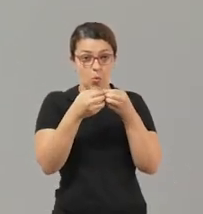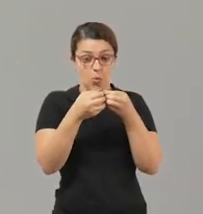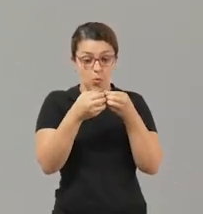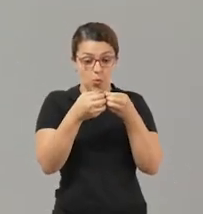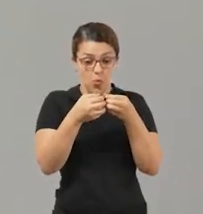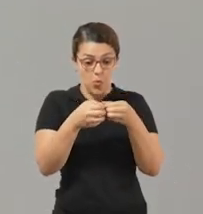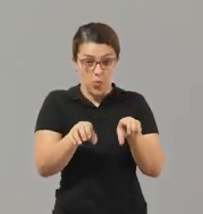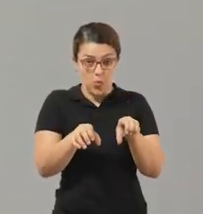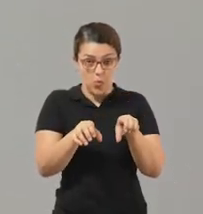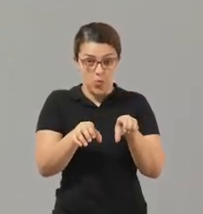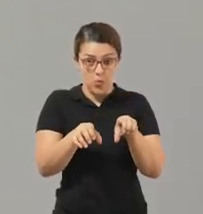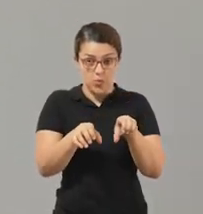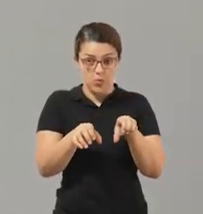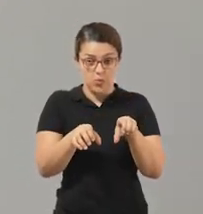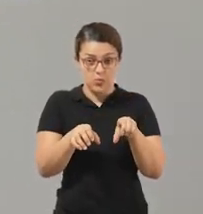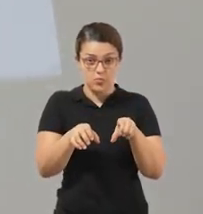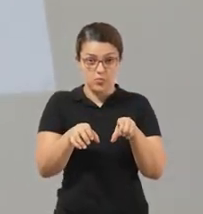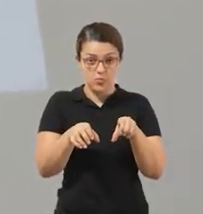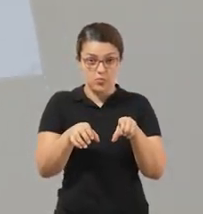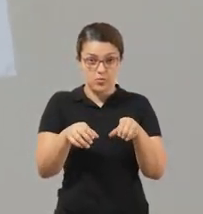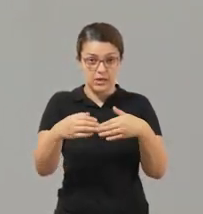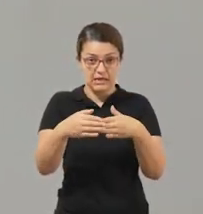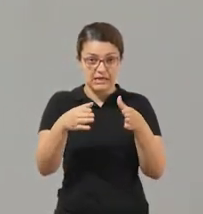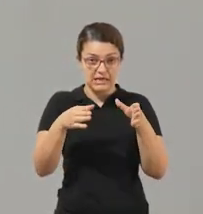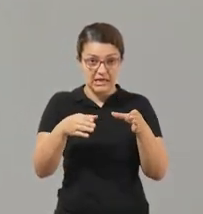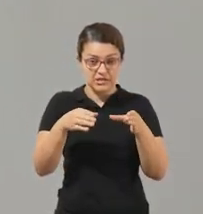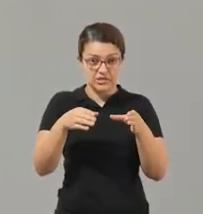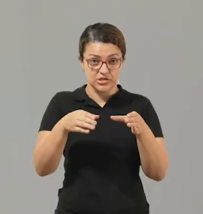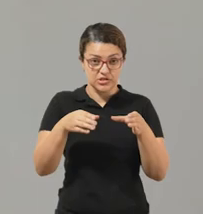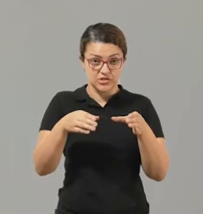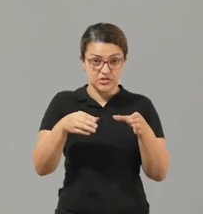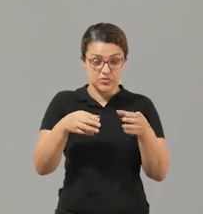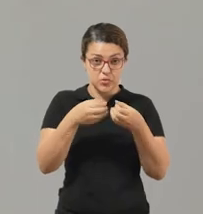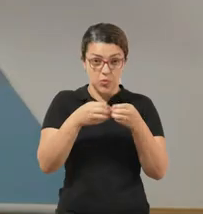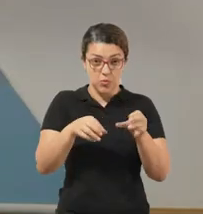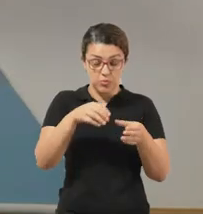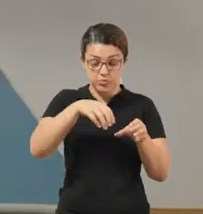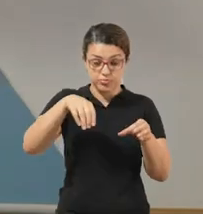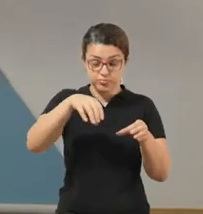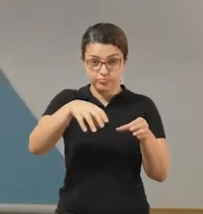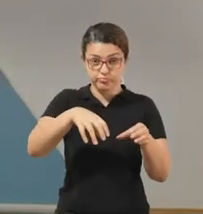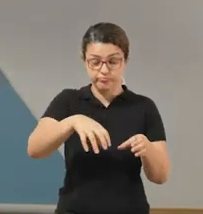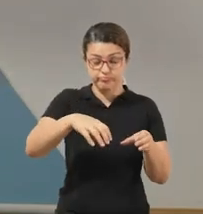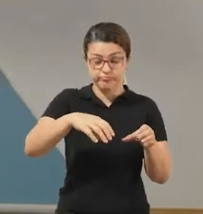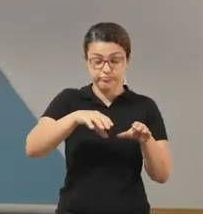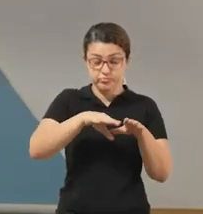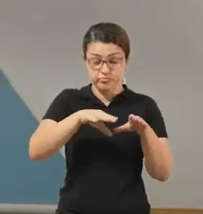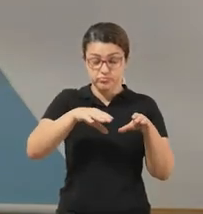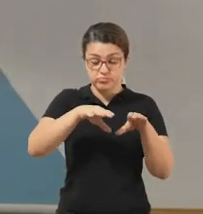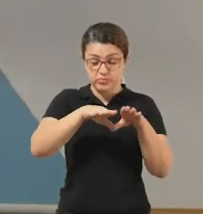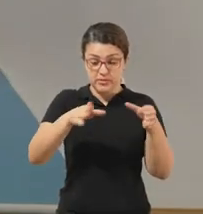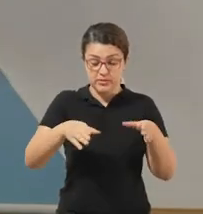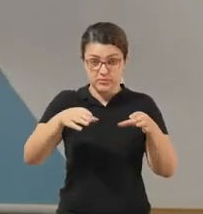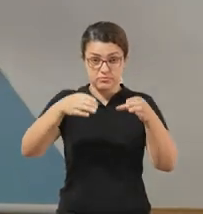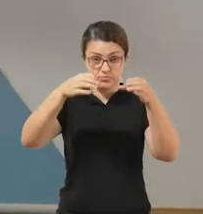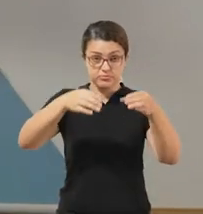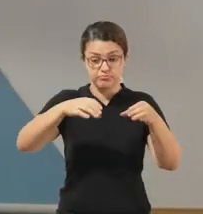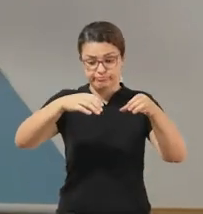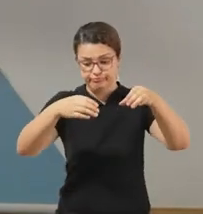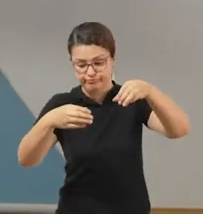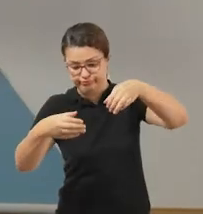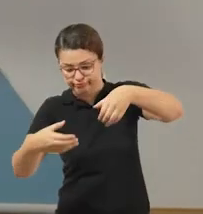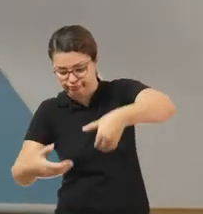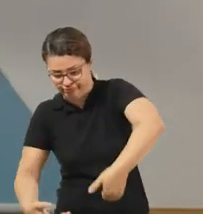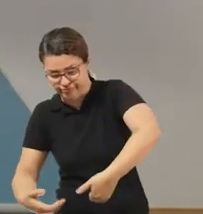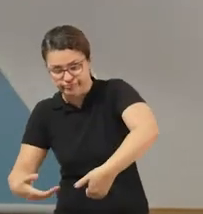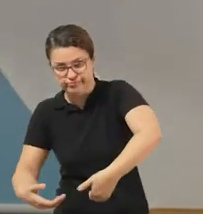ao deixar cair uma cartela de ovos. É provável que quebre ou que não quebre? Então, é provável ou improvável?